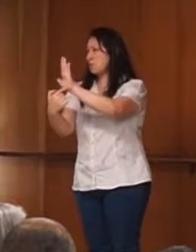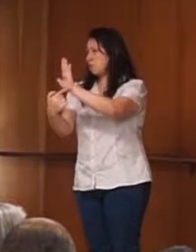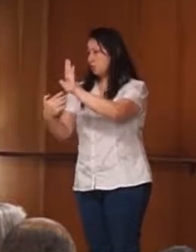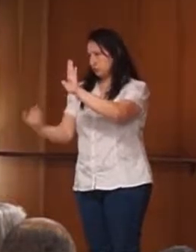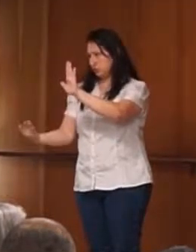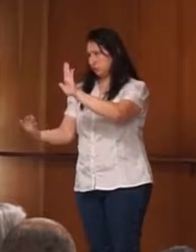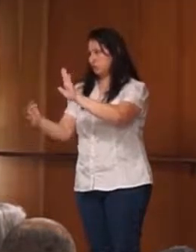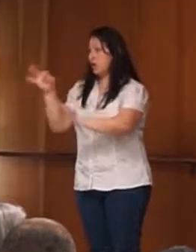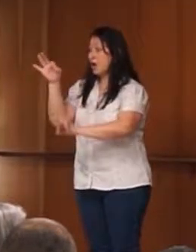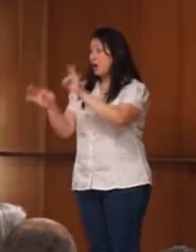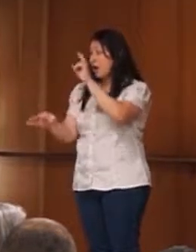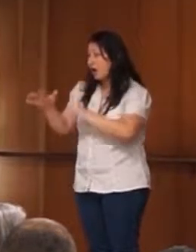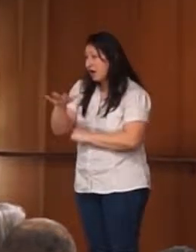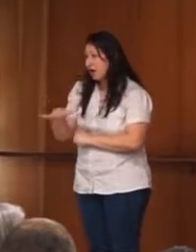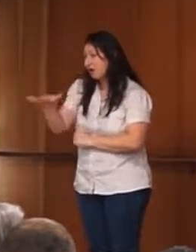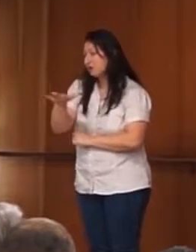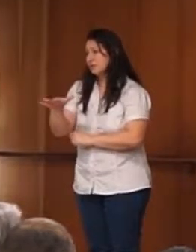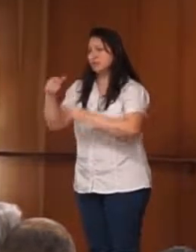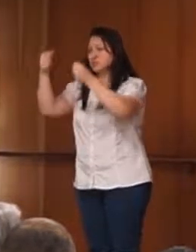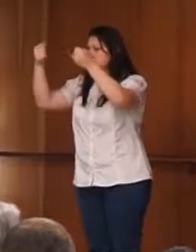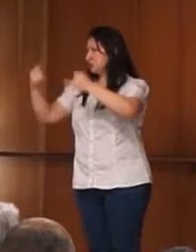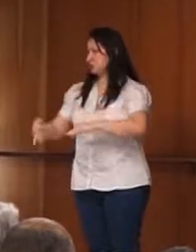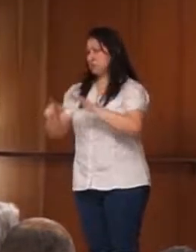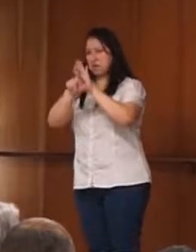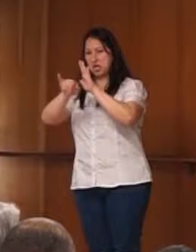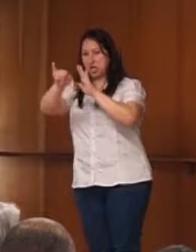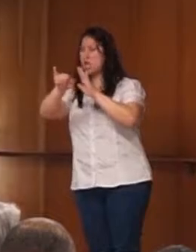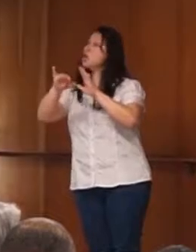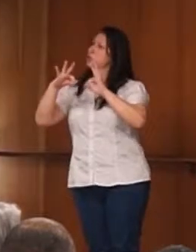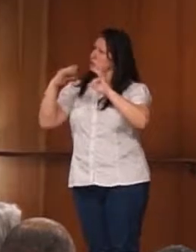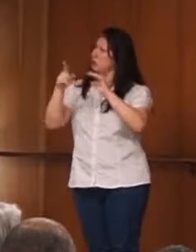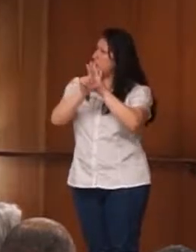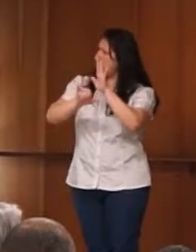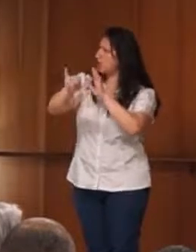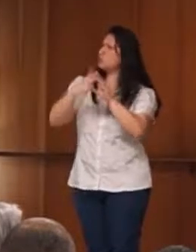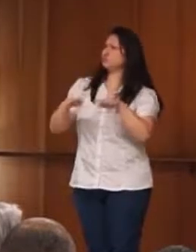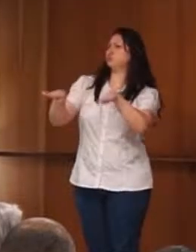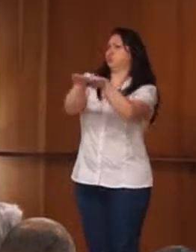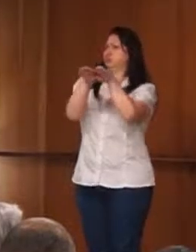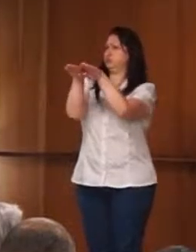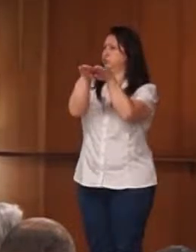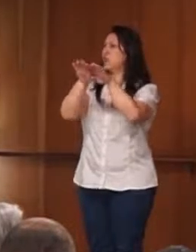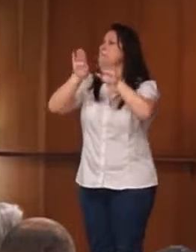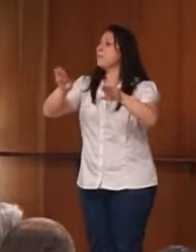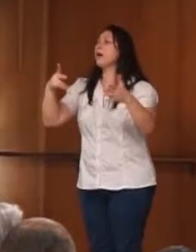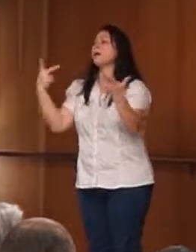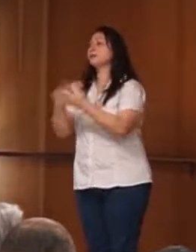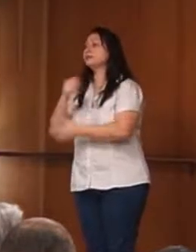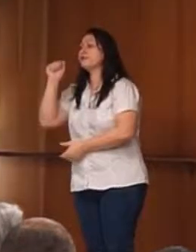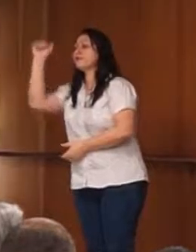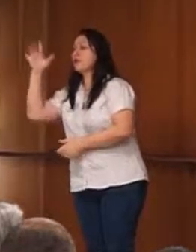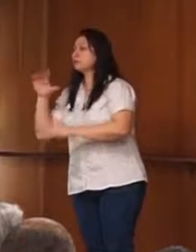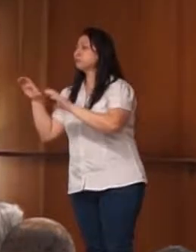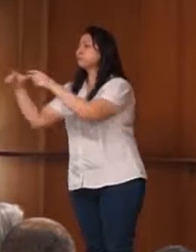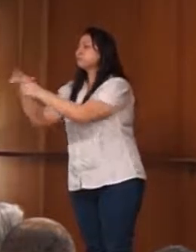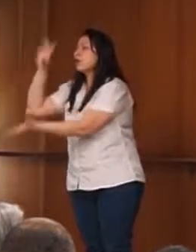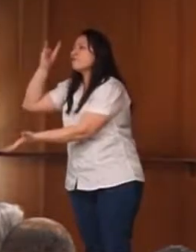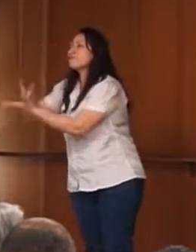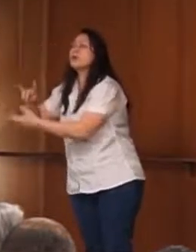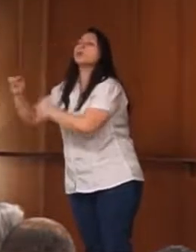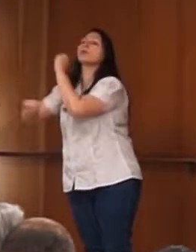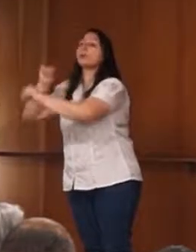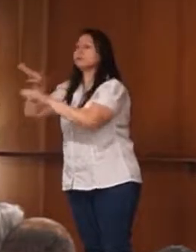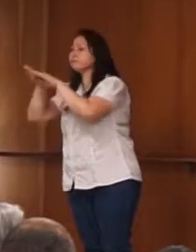no âmbito jurídico. Né? Embora no âmbito jurídico todos sejam iguais perante a lei, né? Na realidade objetiva